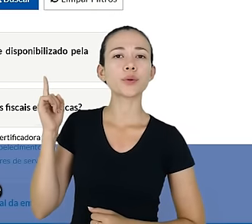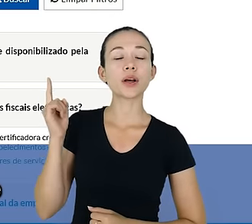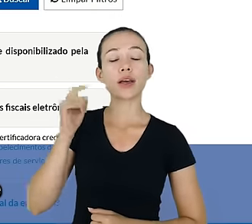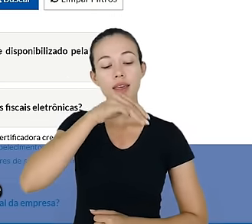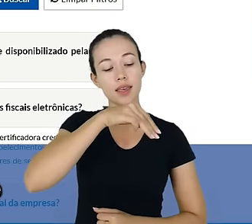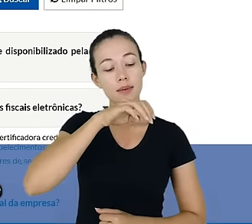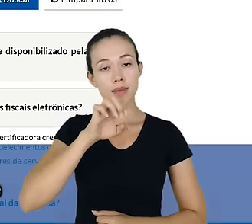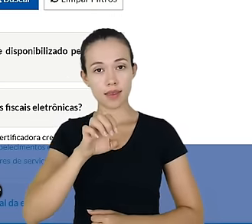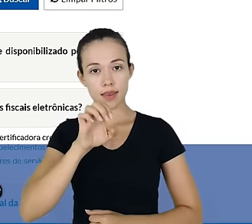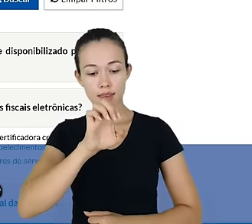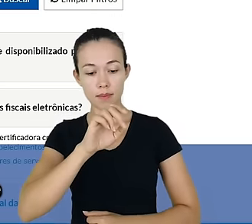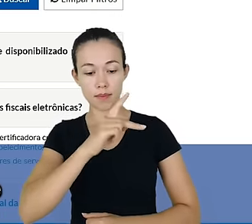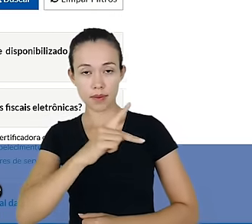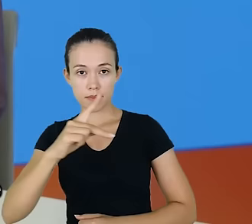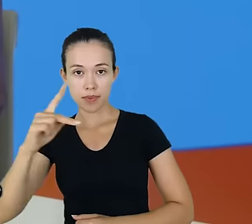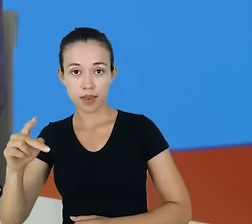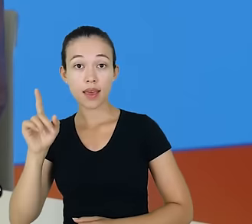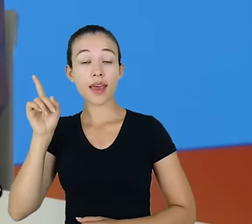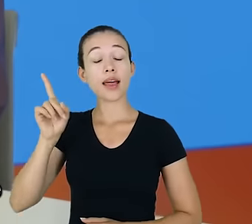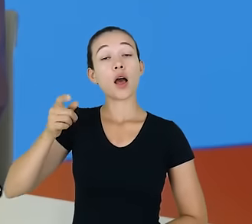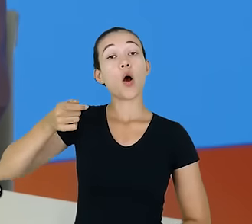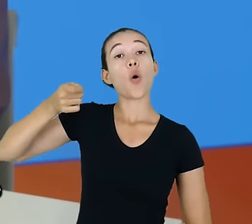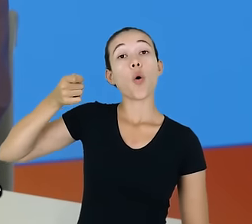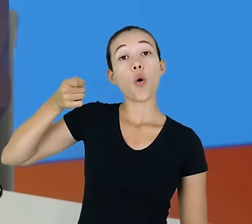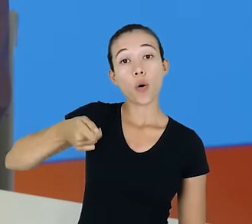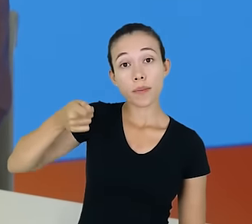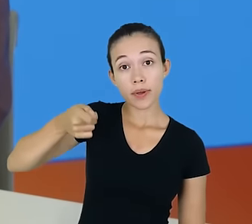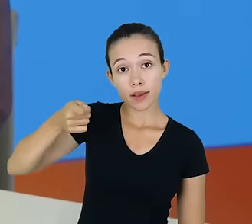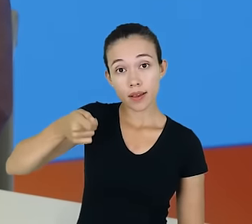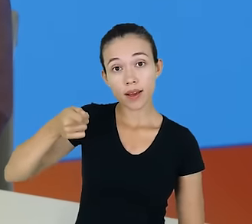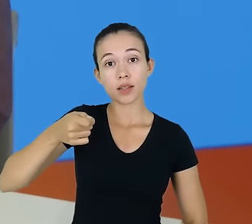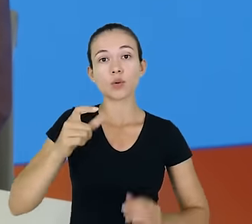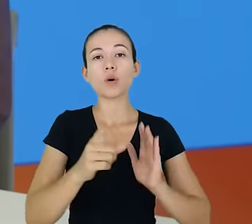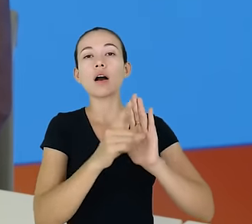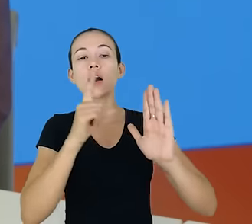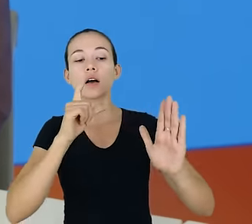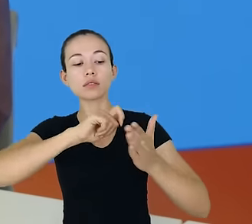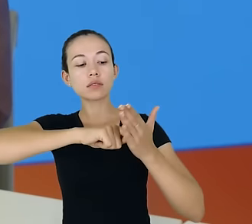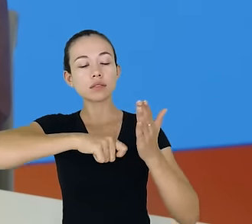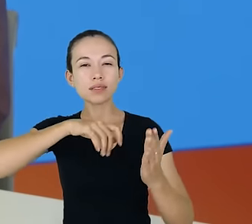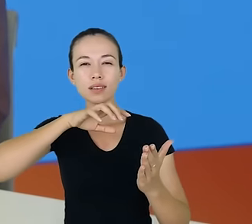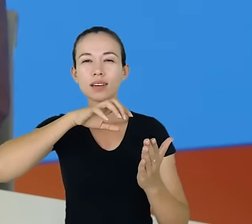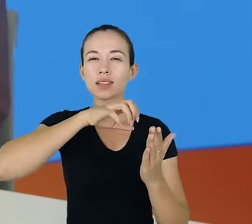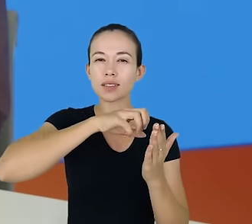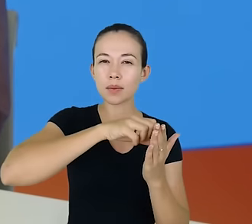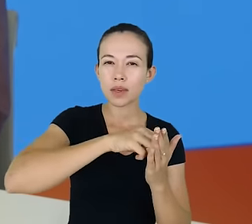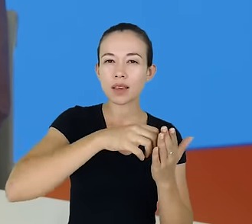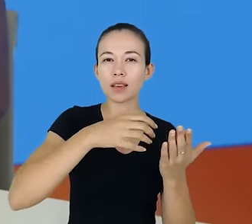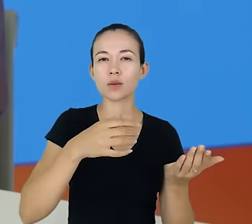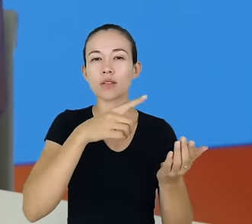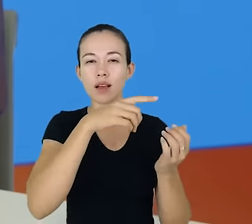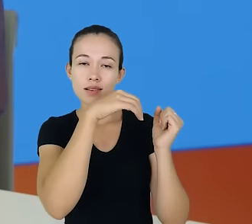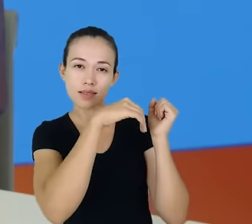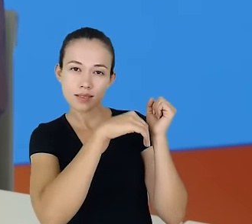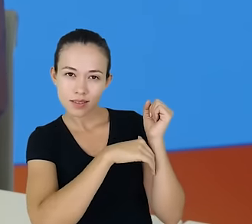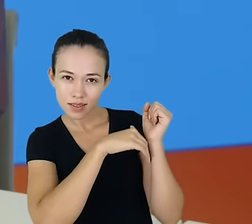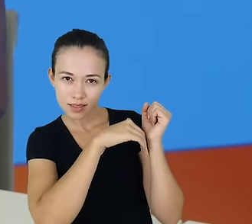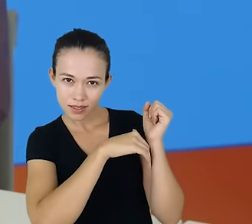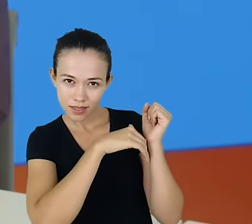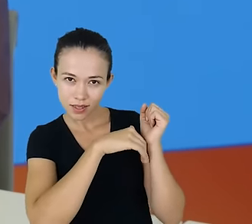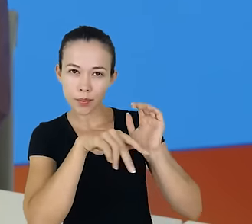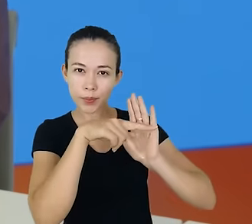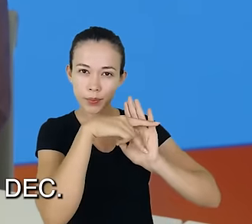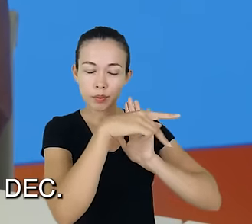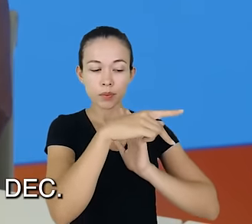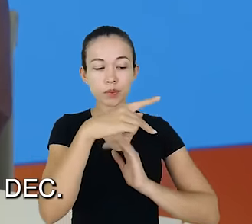me e a epp ela não tem mais a obrigatoriedade de fazer aquele credenciamento da com a senha né do